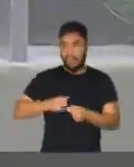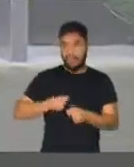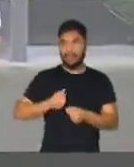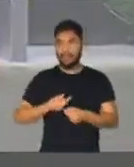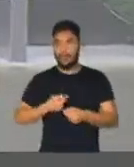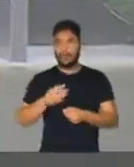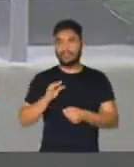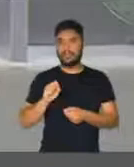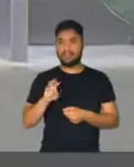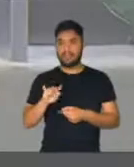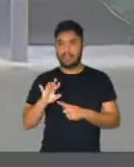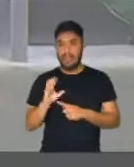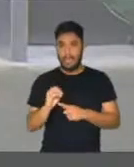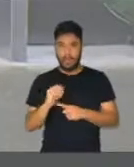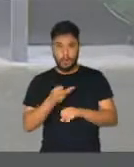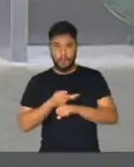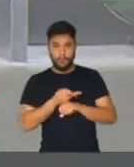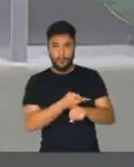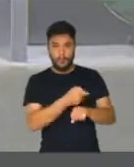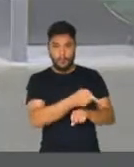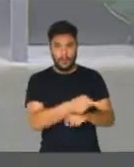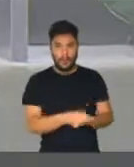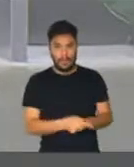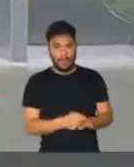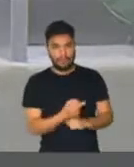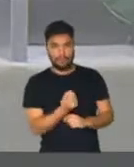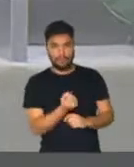ele teria feito uma doação